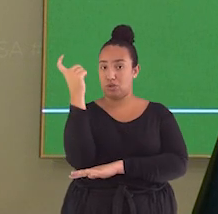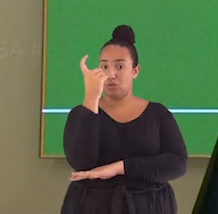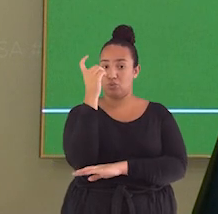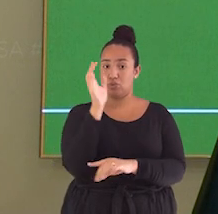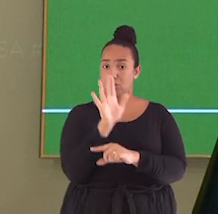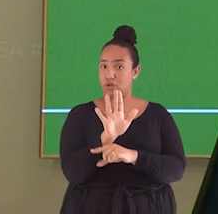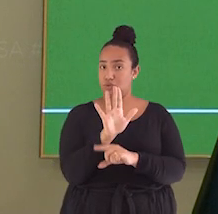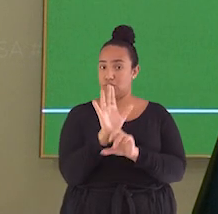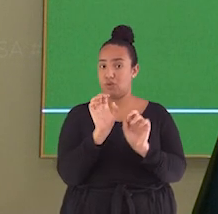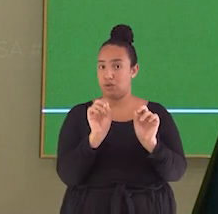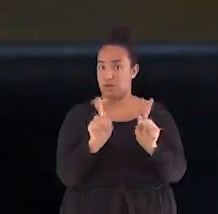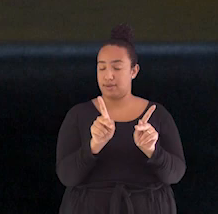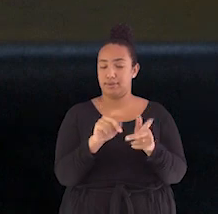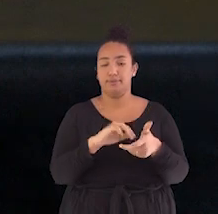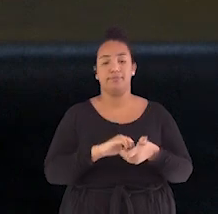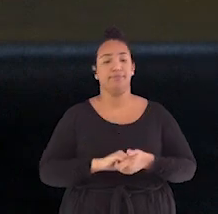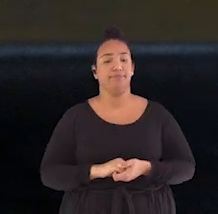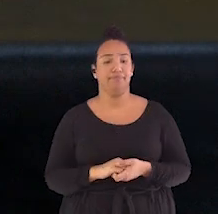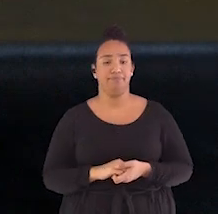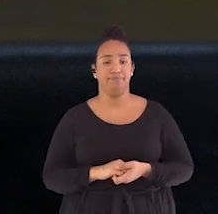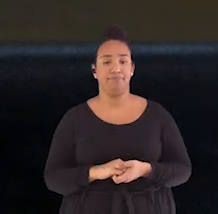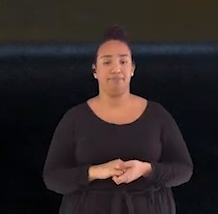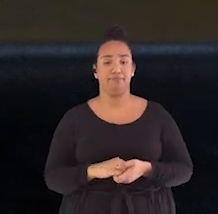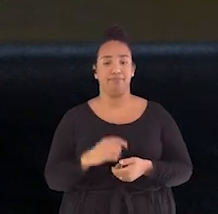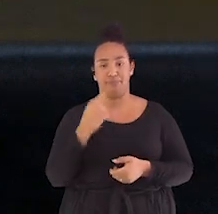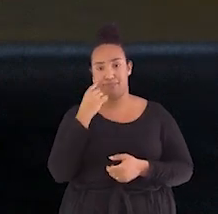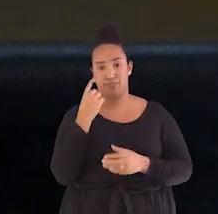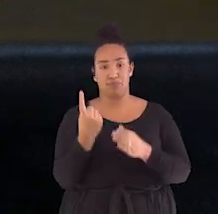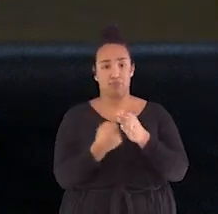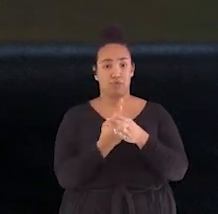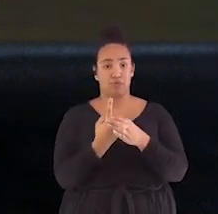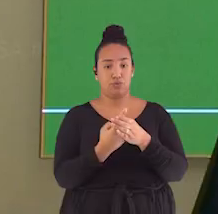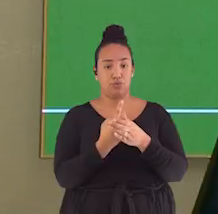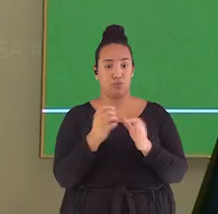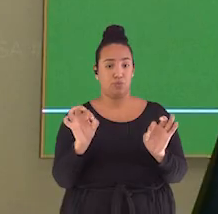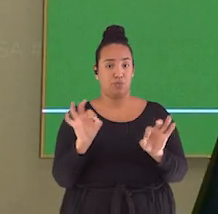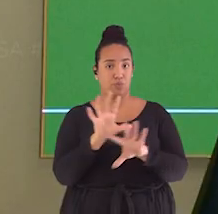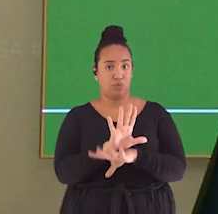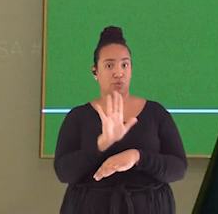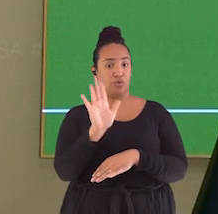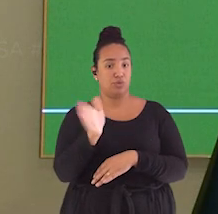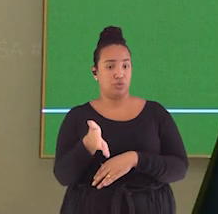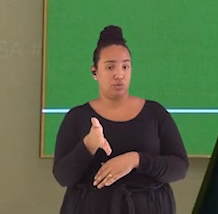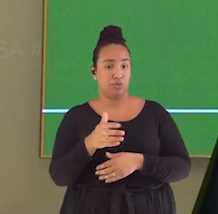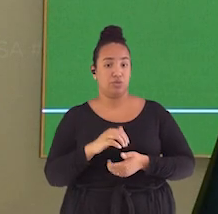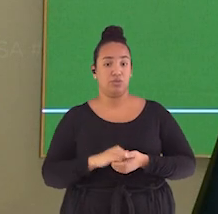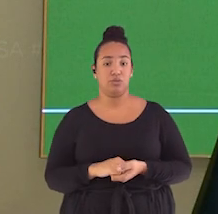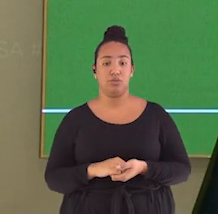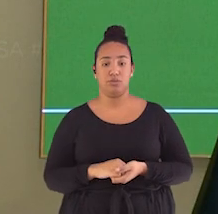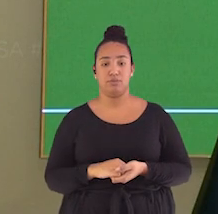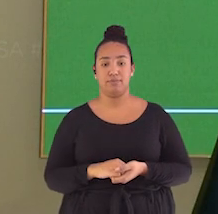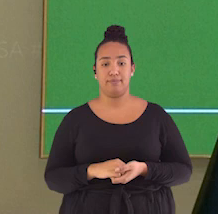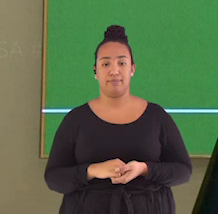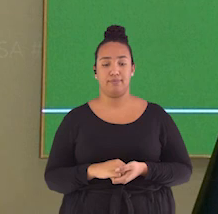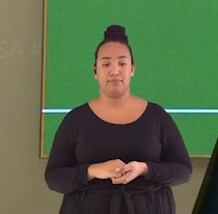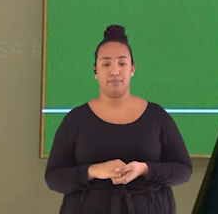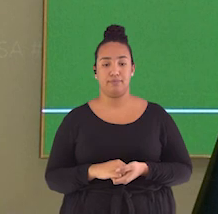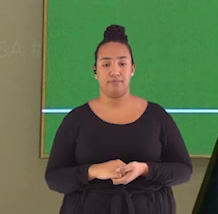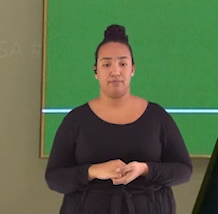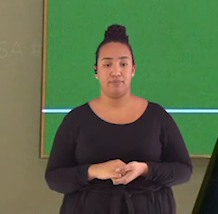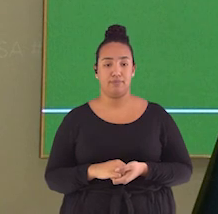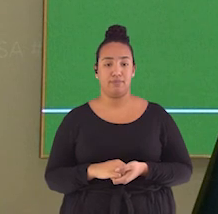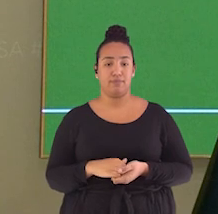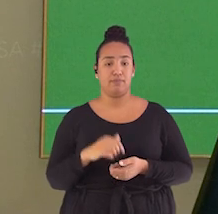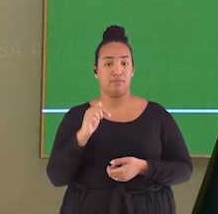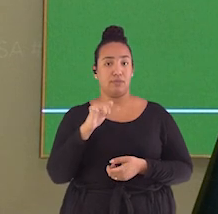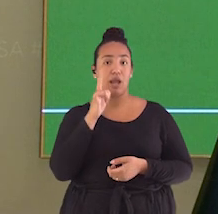responsável, ok? Então, eu vou pegar o suco, já pronto, já espremido, saudável, não precisa